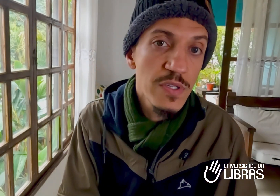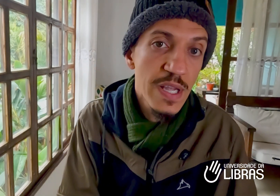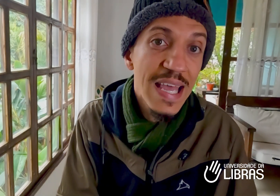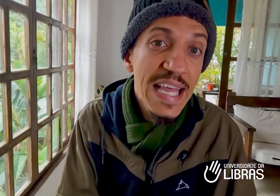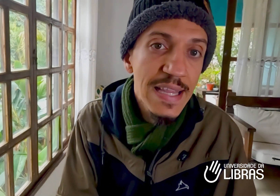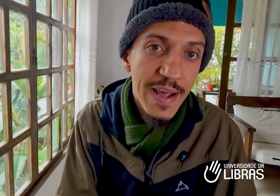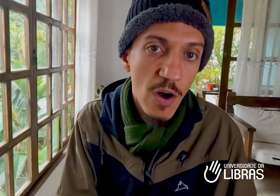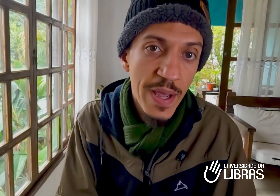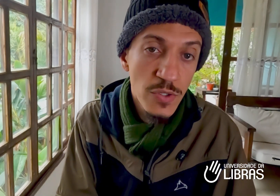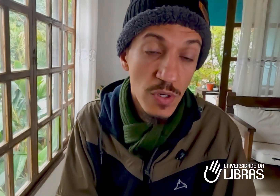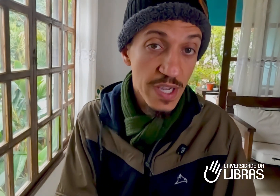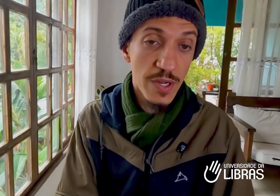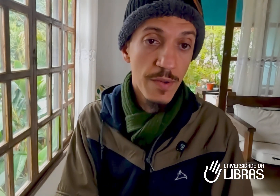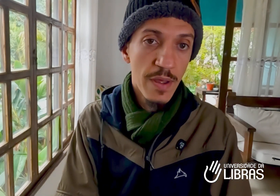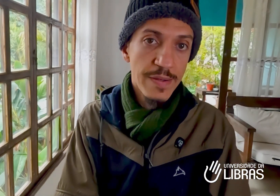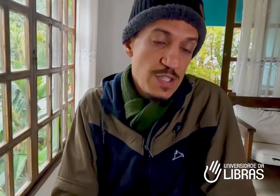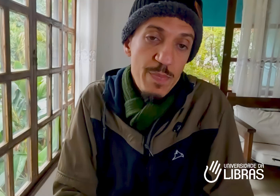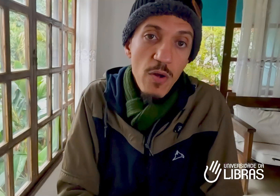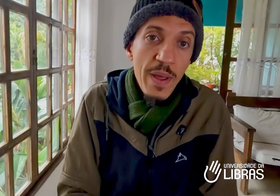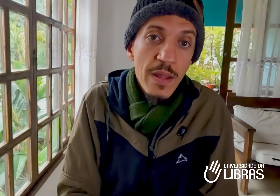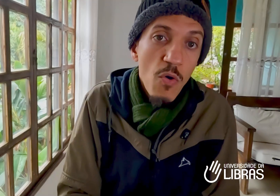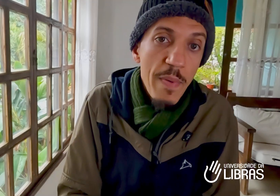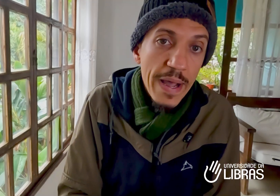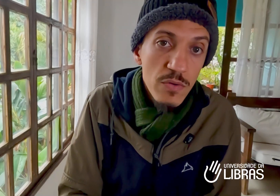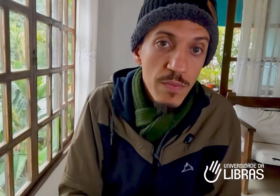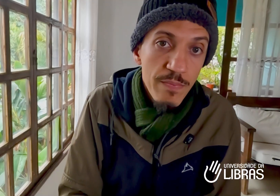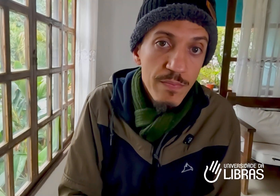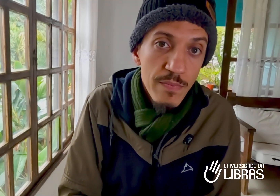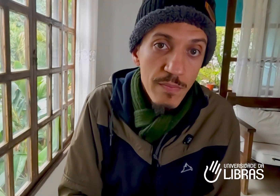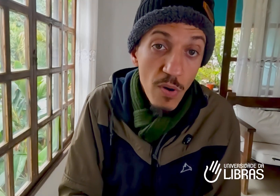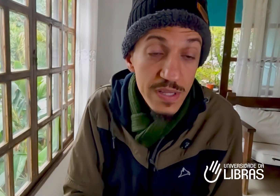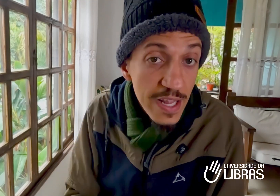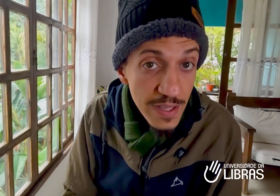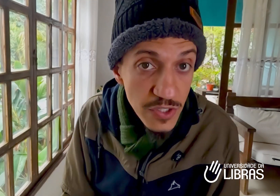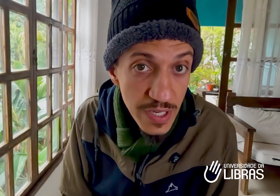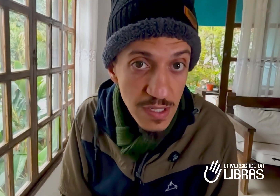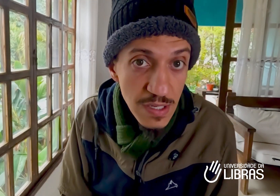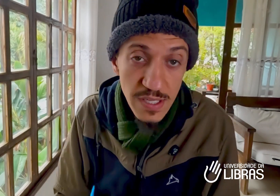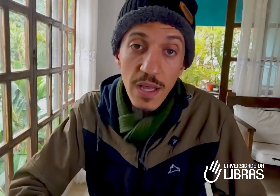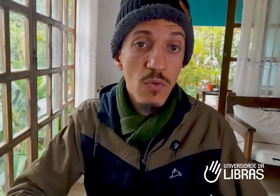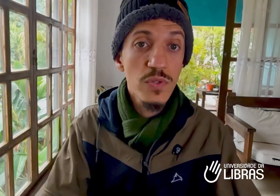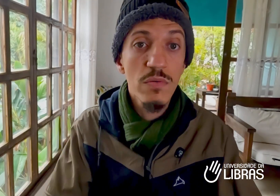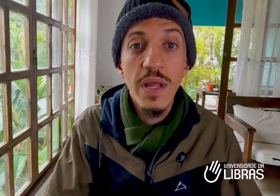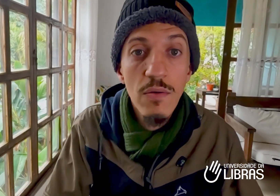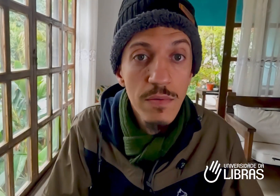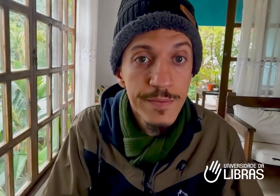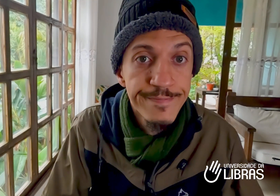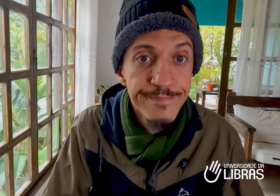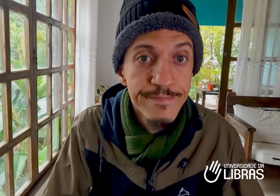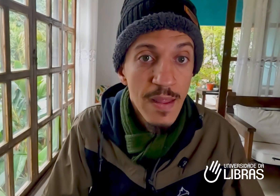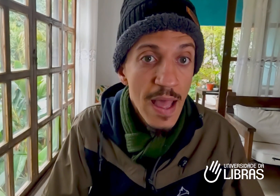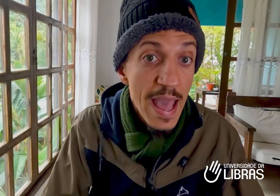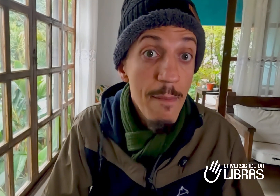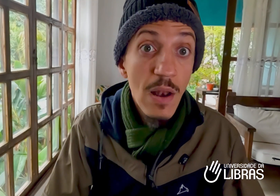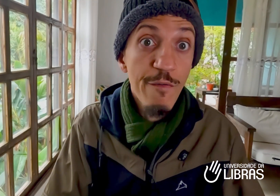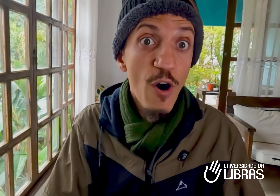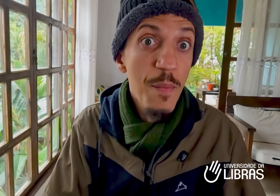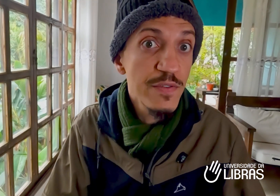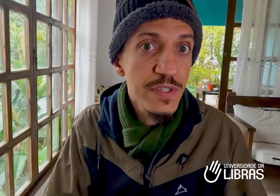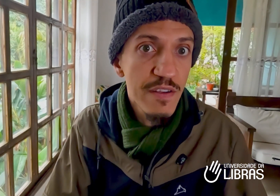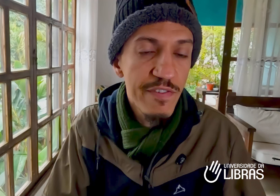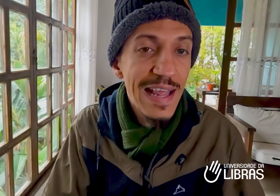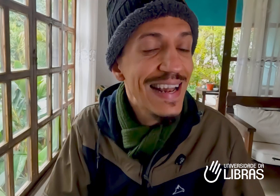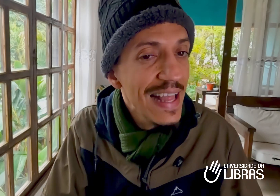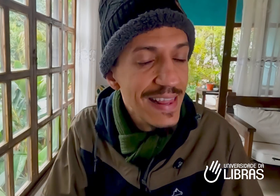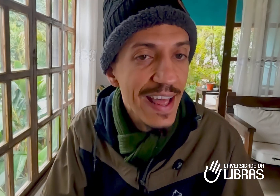reembolsar você integralmente. Ou seja, você experimentou o método por 30 dias sem ter custo nenhum. É a melhor forma